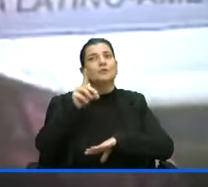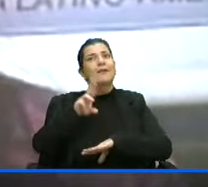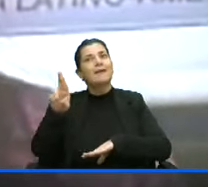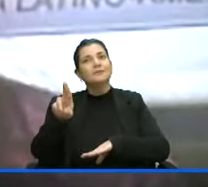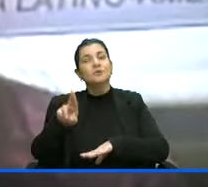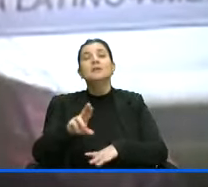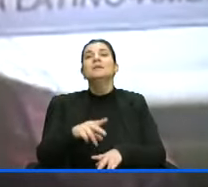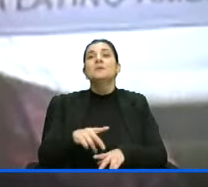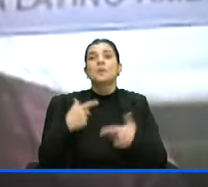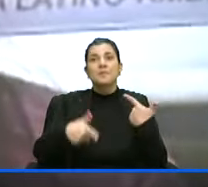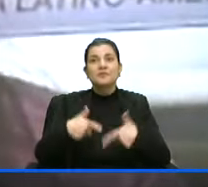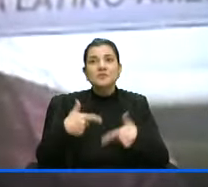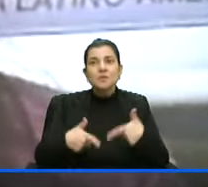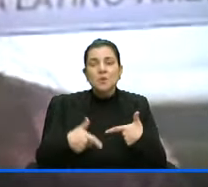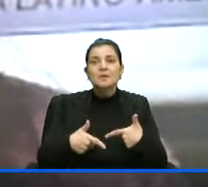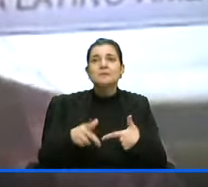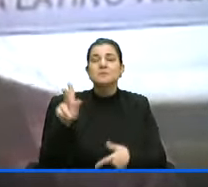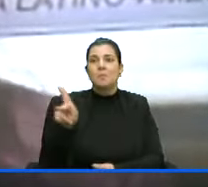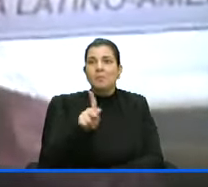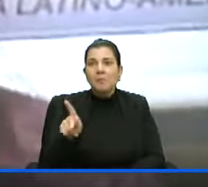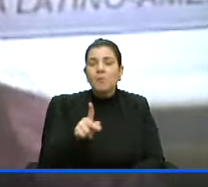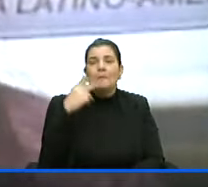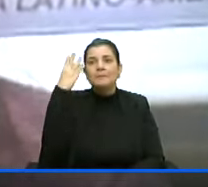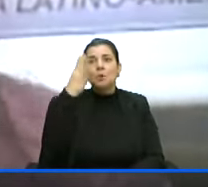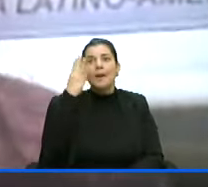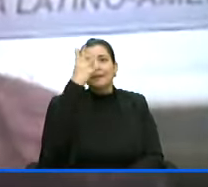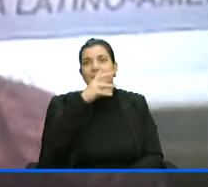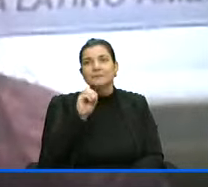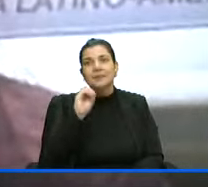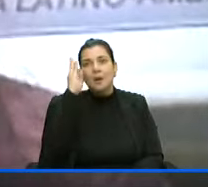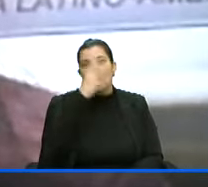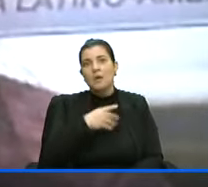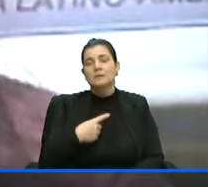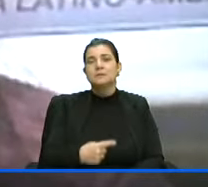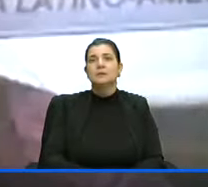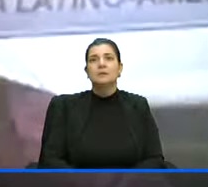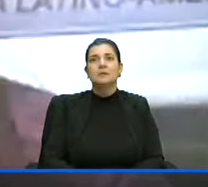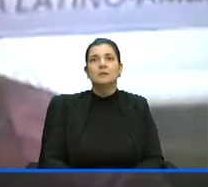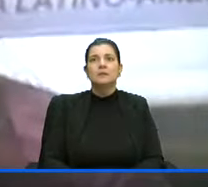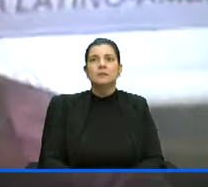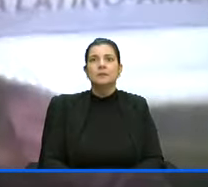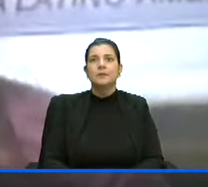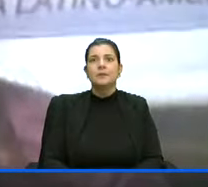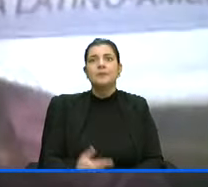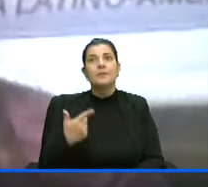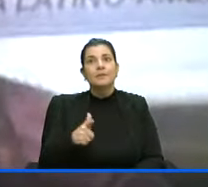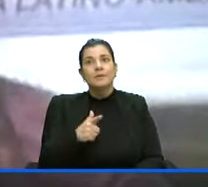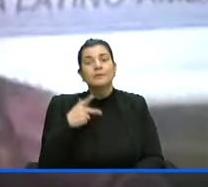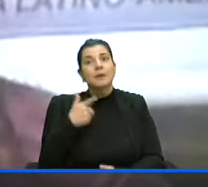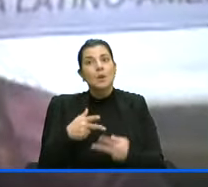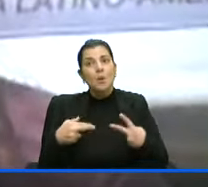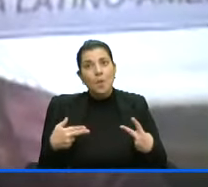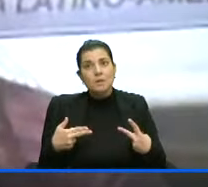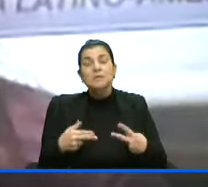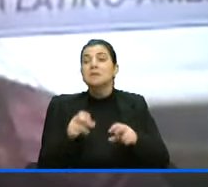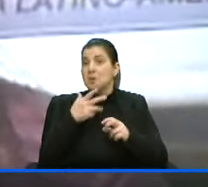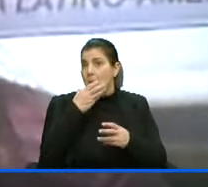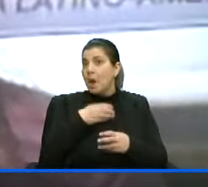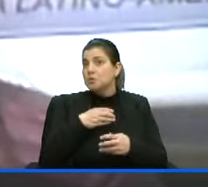trabalham 40 horas ou mais, né? Uma outra coisa que eu queria colocar rapidamente aqui, e acho que